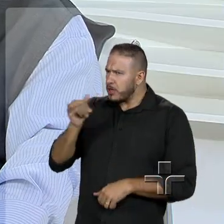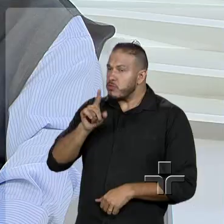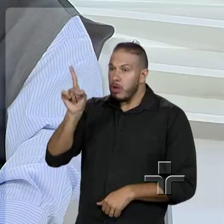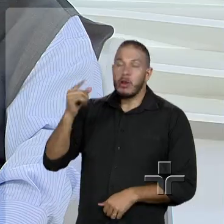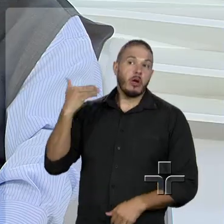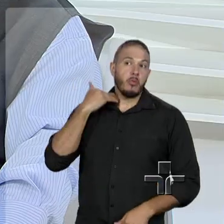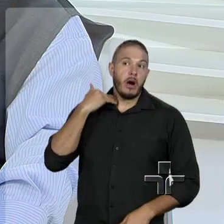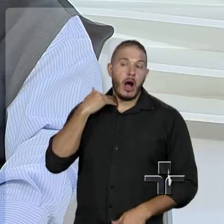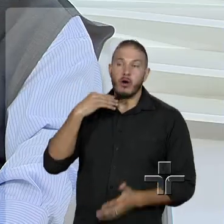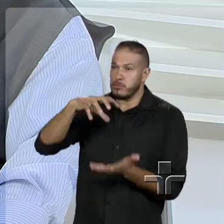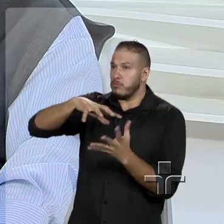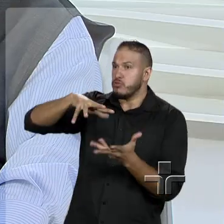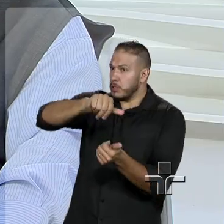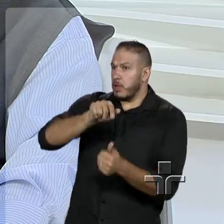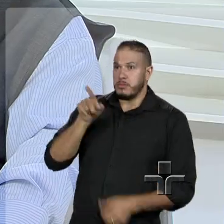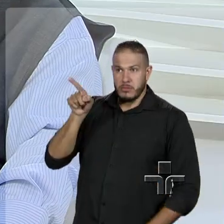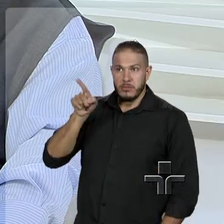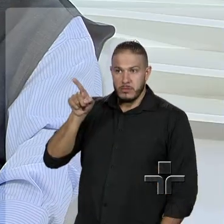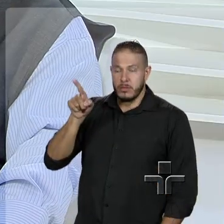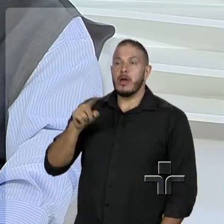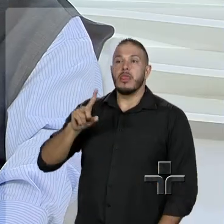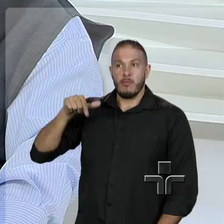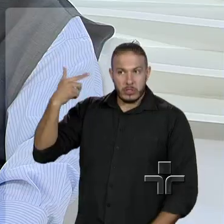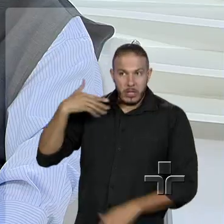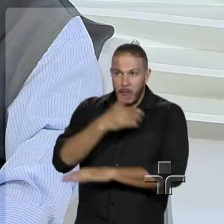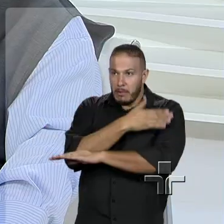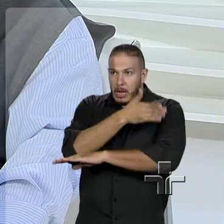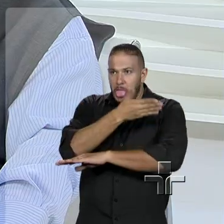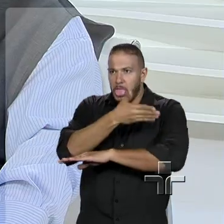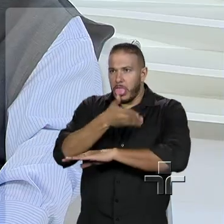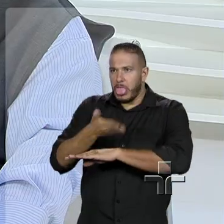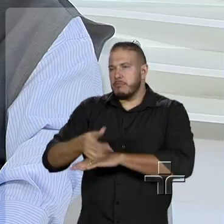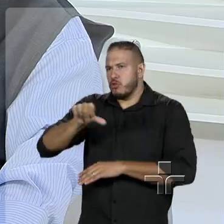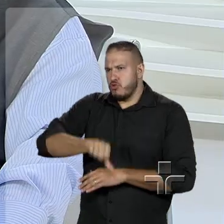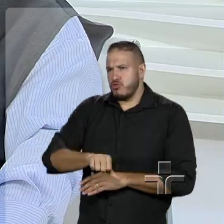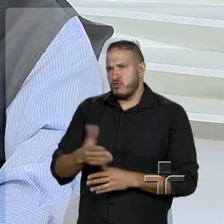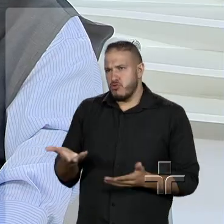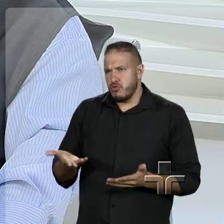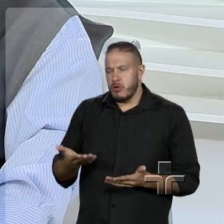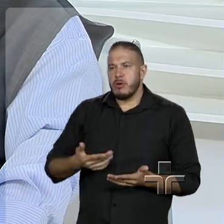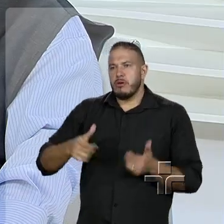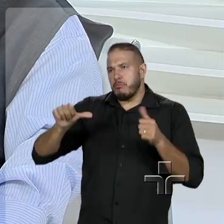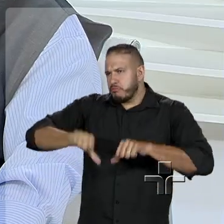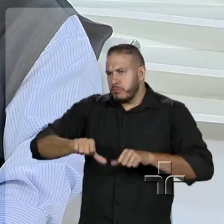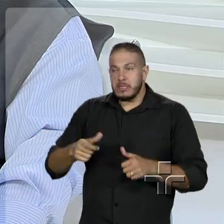tá certo? De lá para cá é que a coisa piorou. Se você olhar,